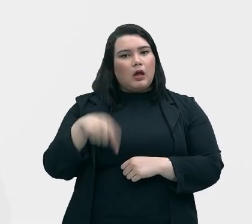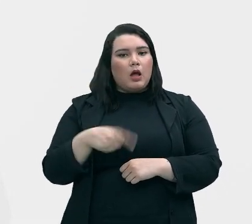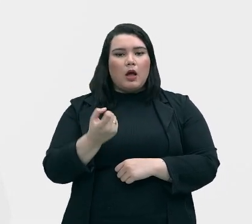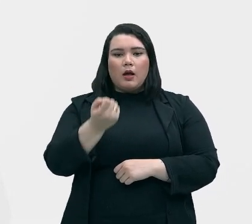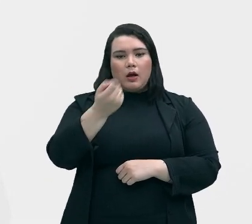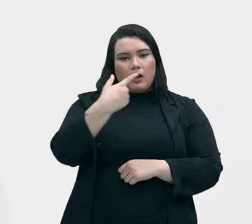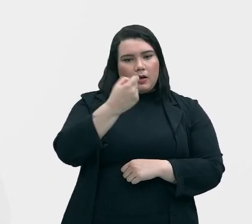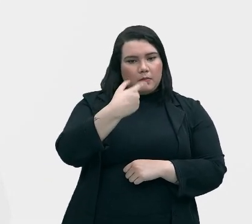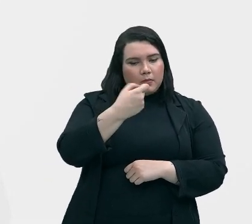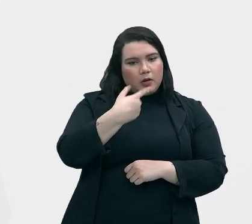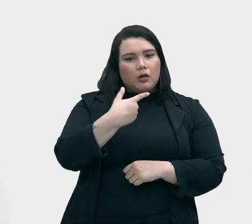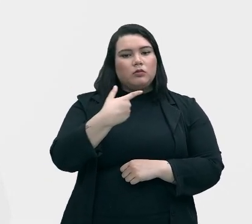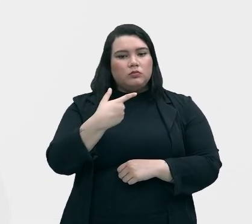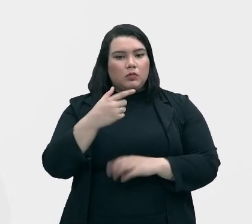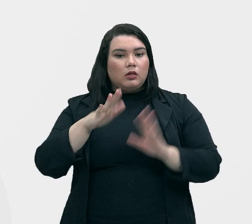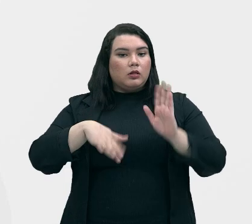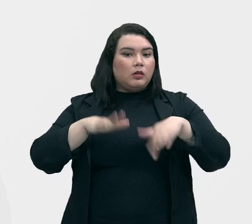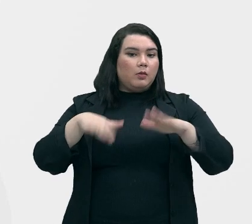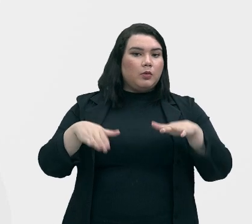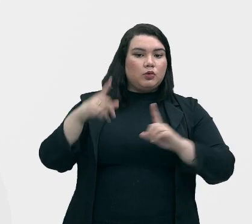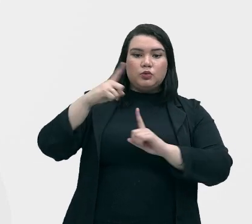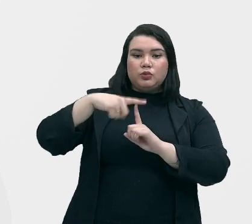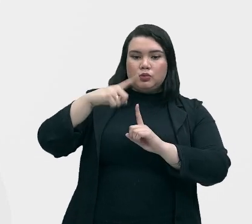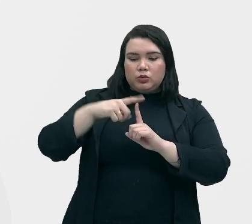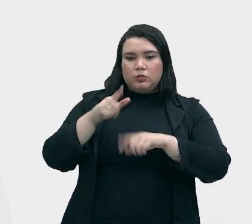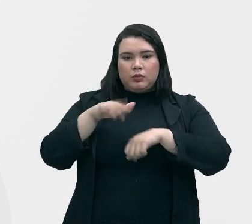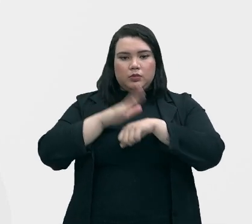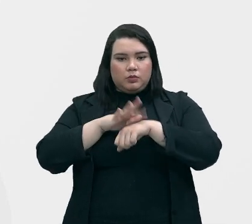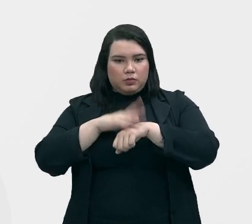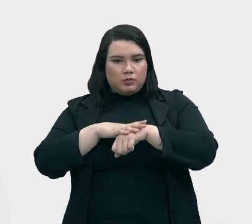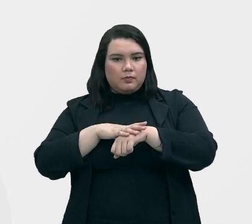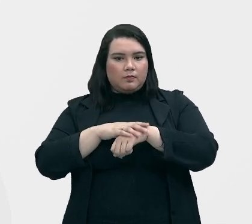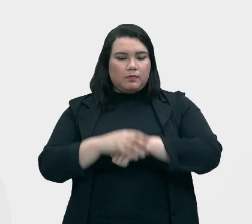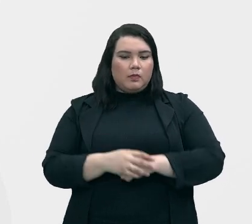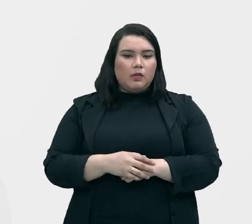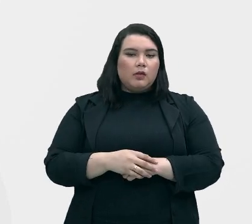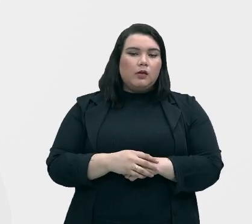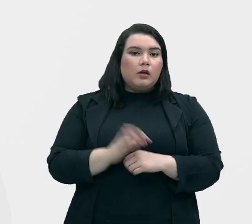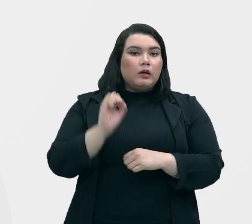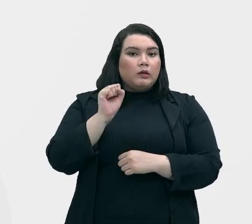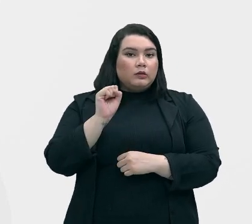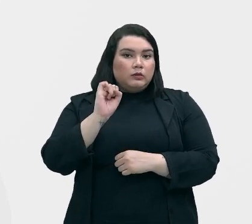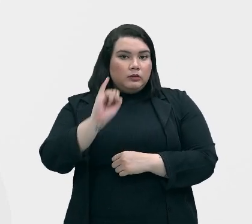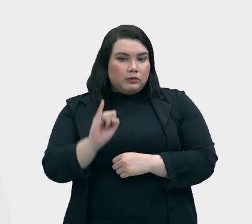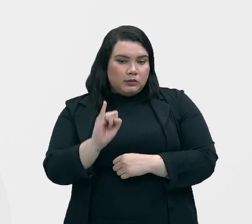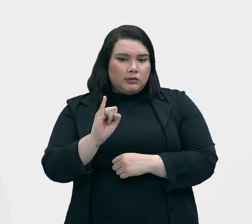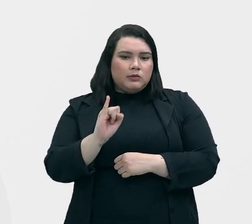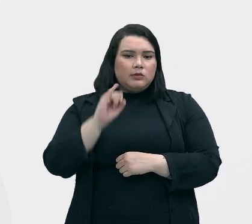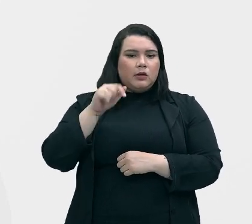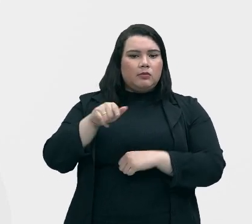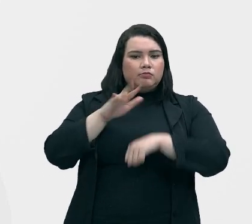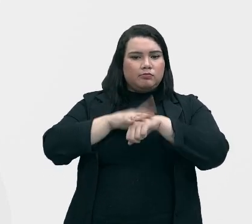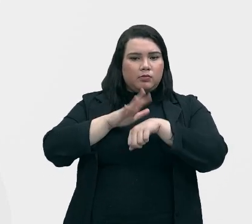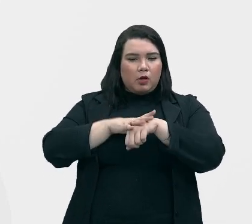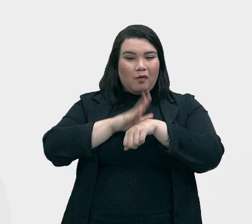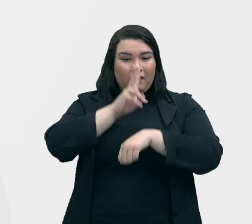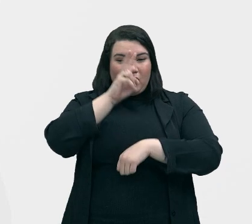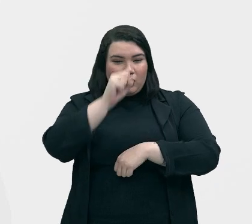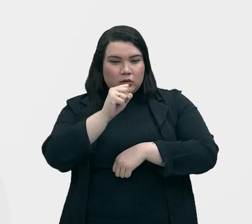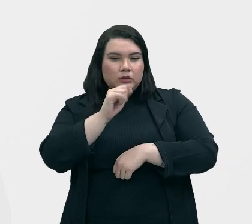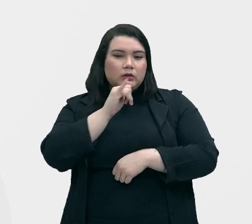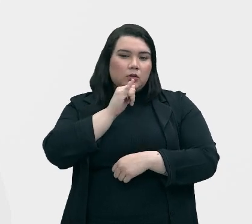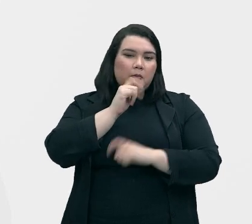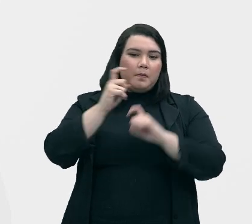meio de medicamentos como anti-inflamatórios ou antibióticos, dependendo do tipo de amidalite. Se ela for crônica,